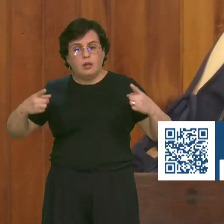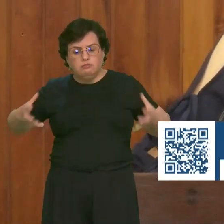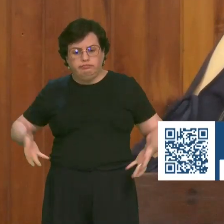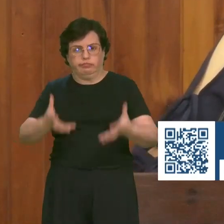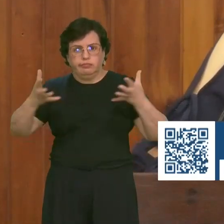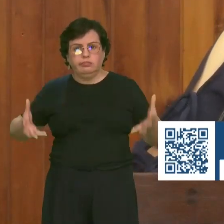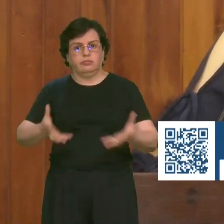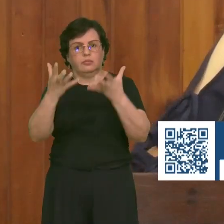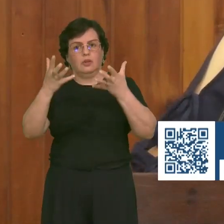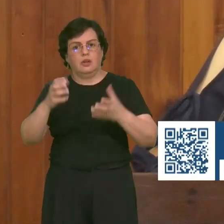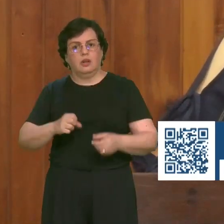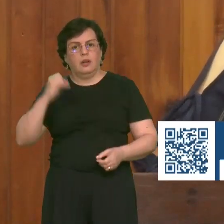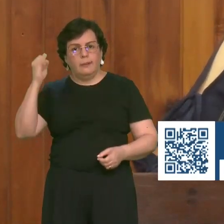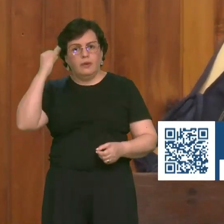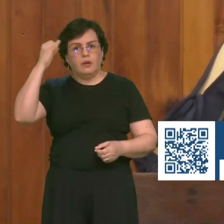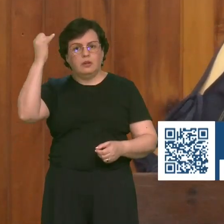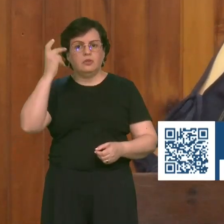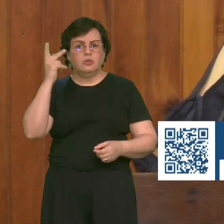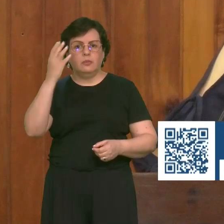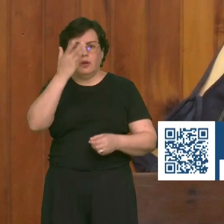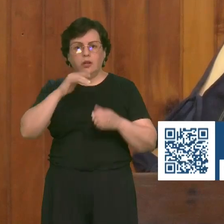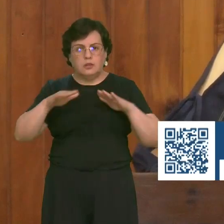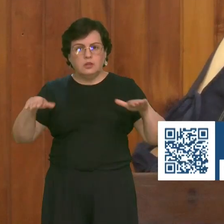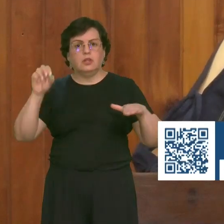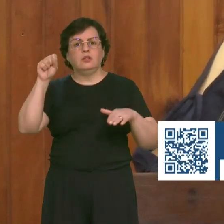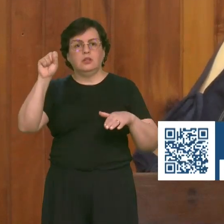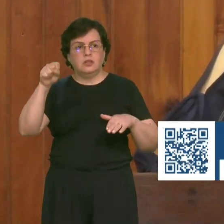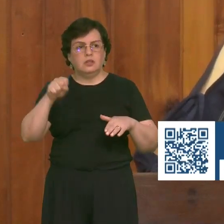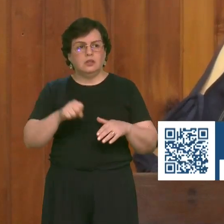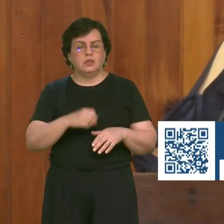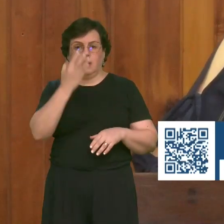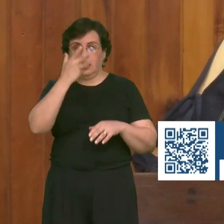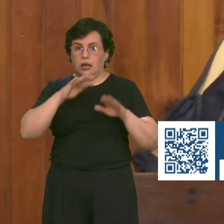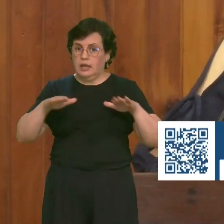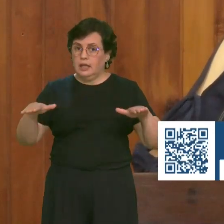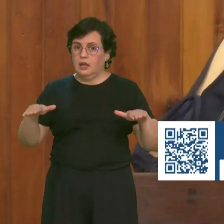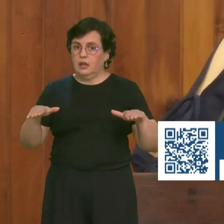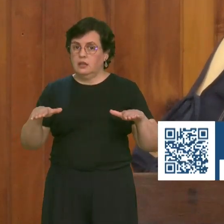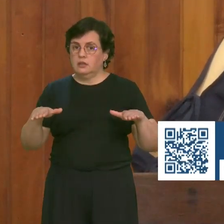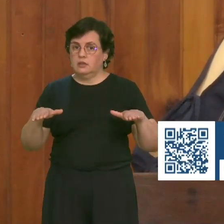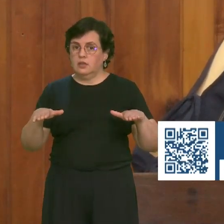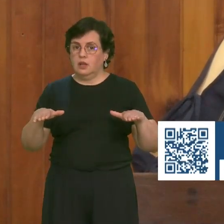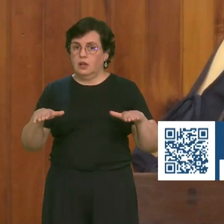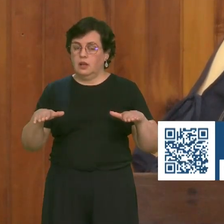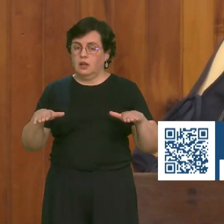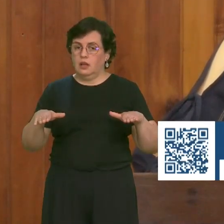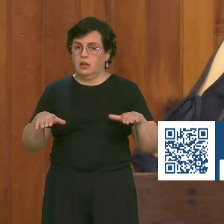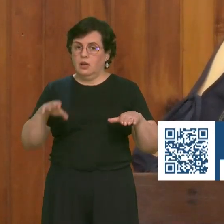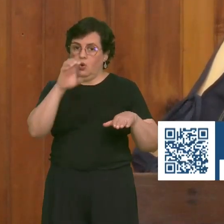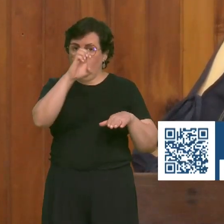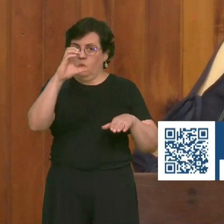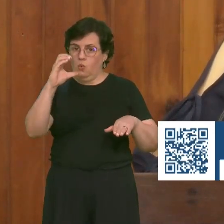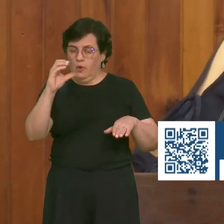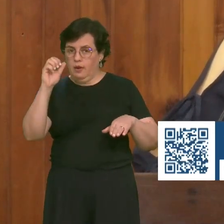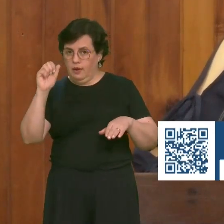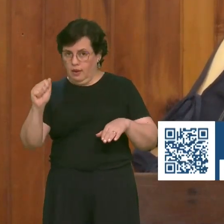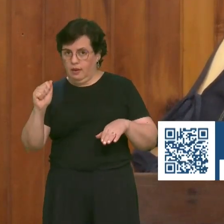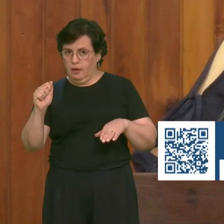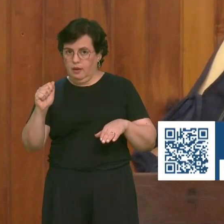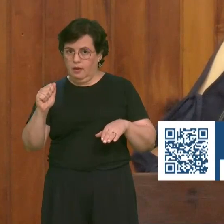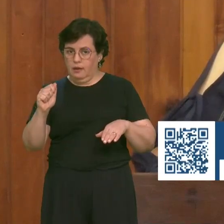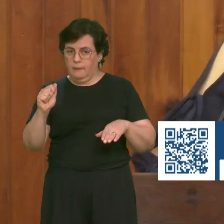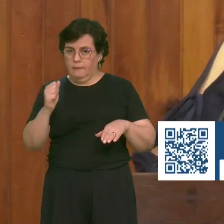dar prioridade as nossas crianças Sim criança o estatuto do ECA e do Adolescente